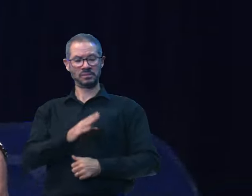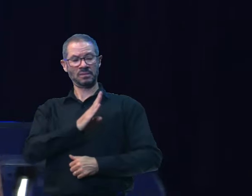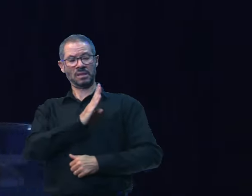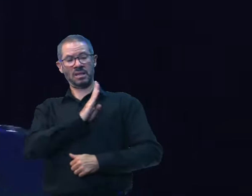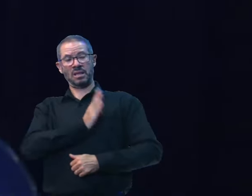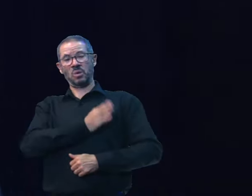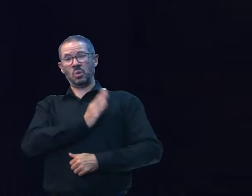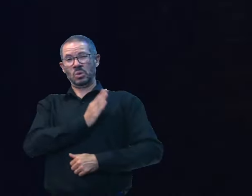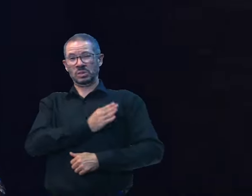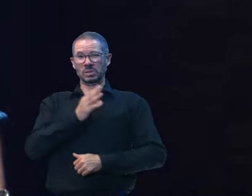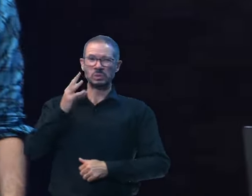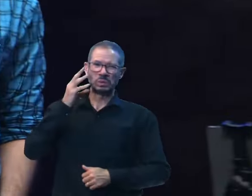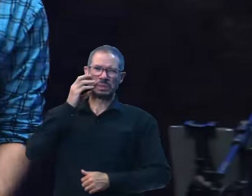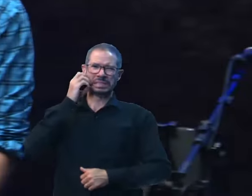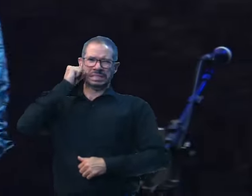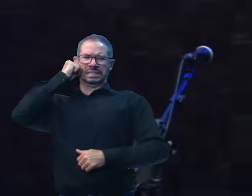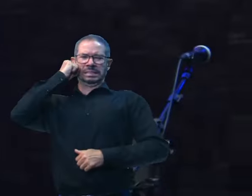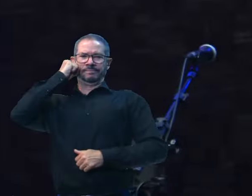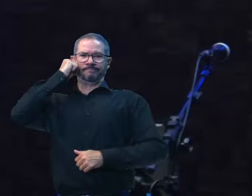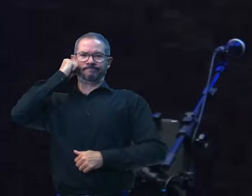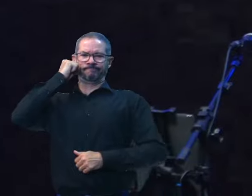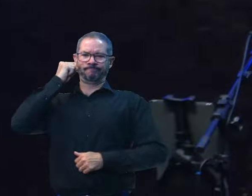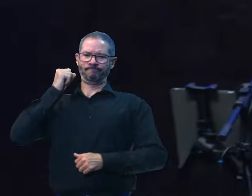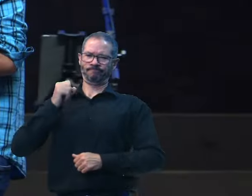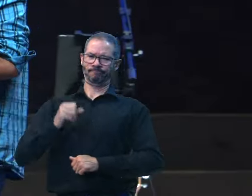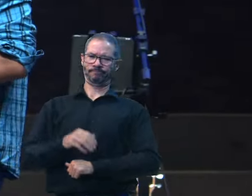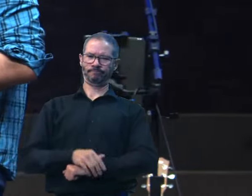Coração amargurado,